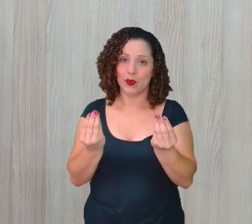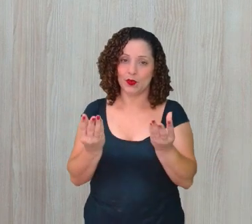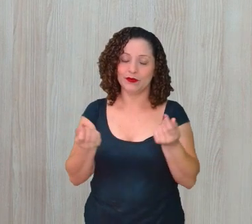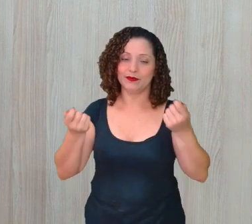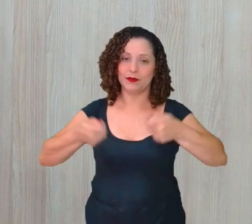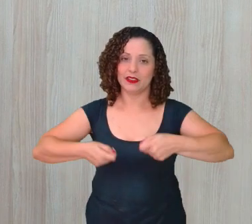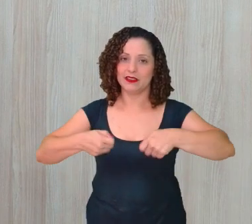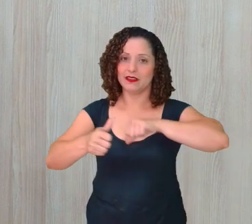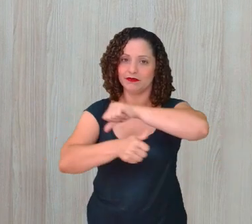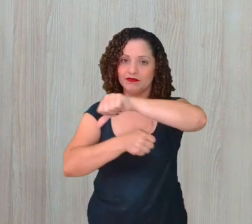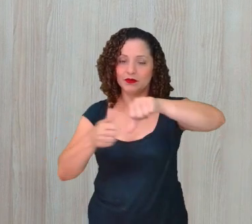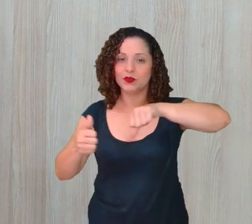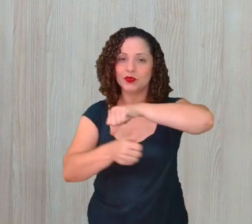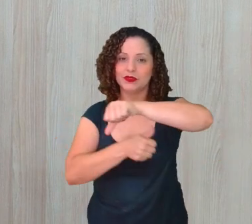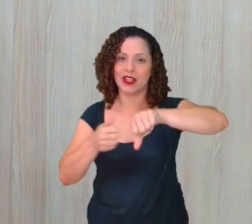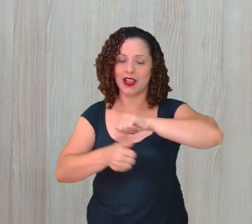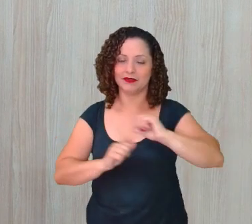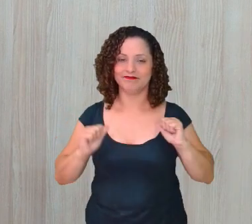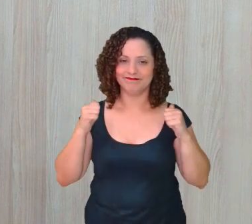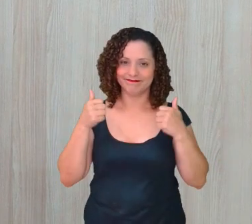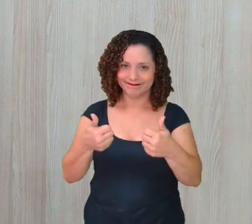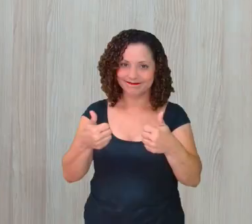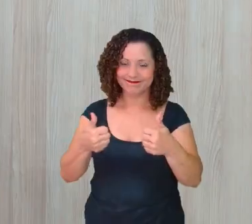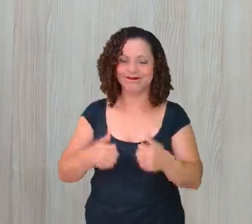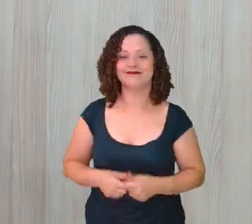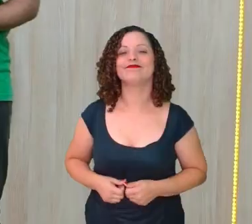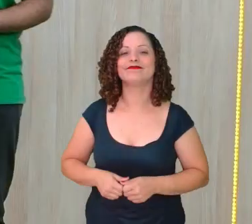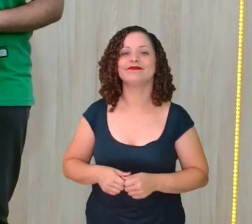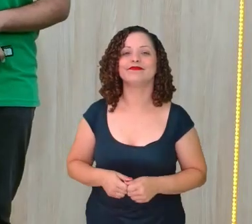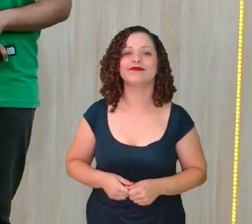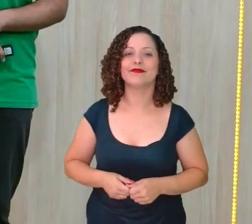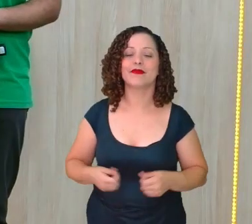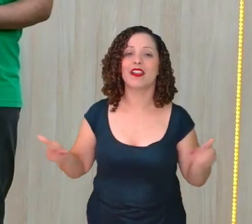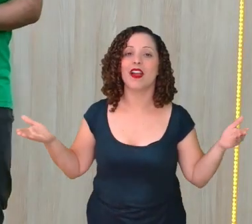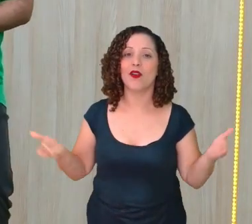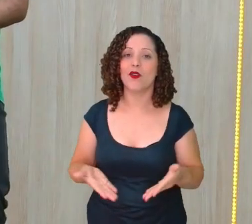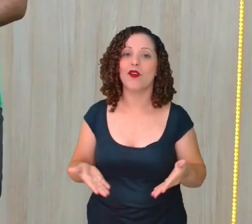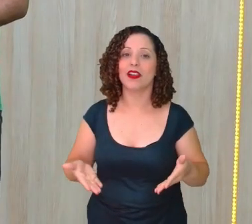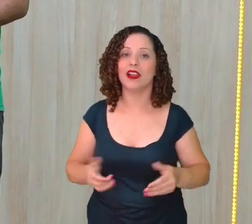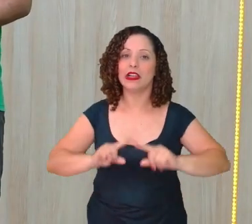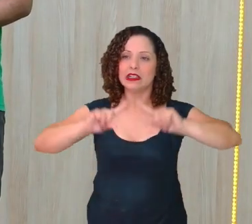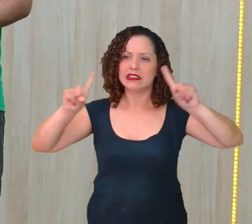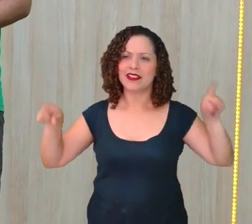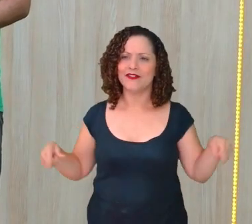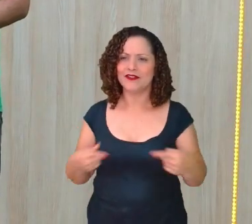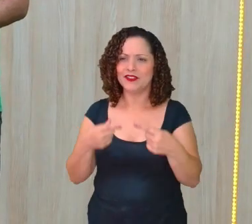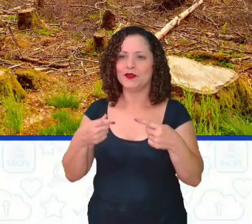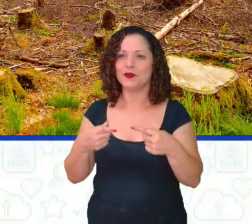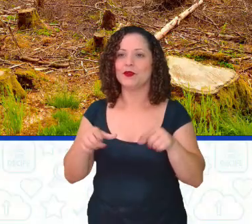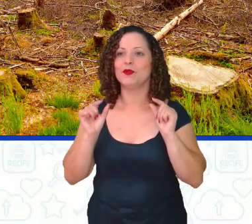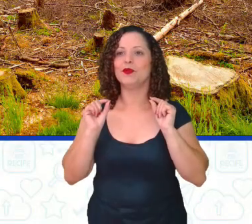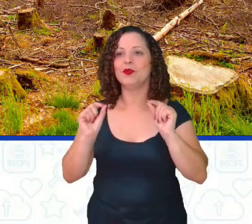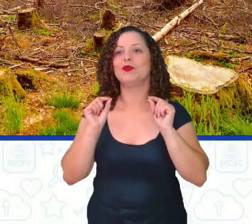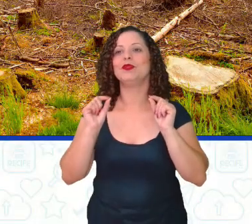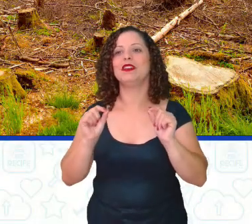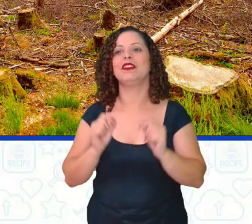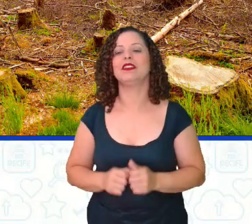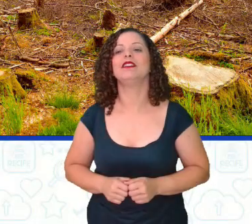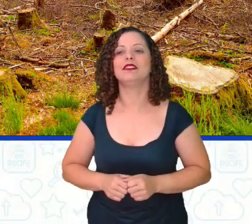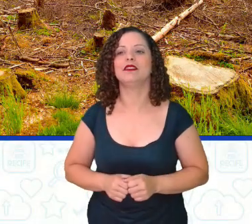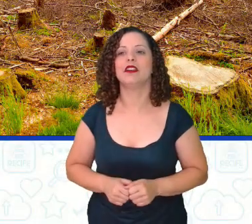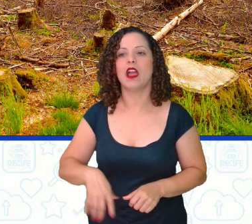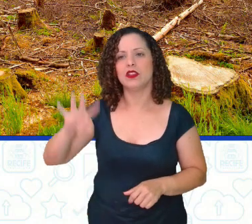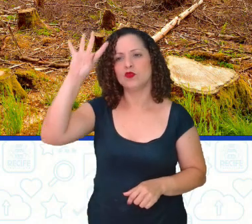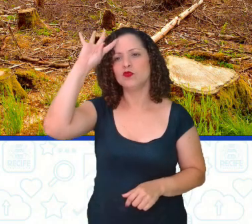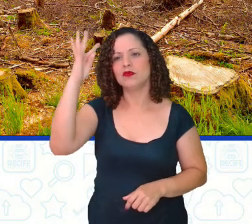uma mudada nessa prática, beleza? Justamente. Olha o termozinho, vai entrar aqui, professor, no desafio. Ó. Sim. Uma causa e uma consequência